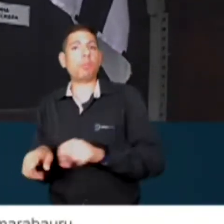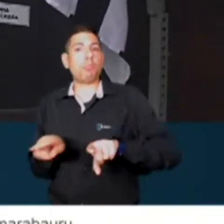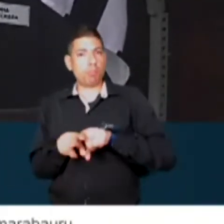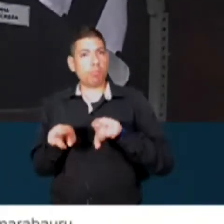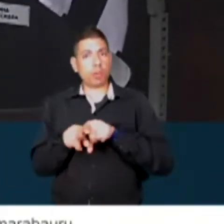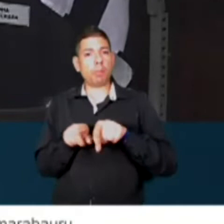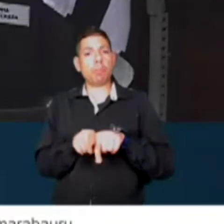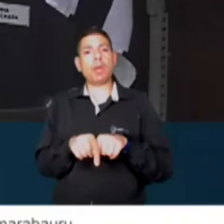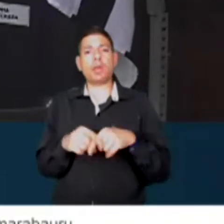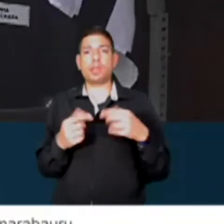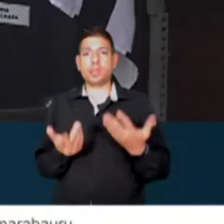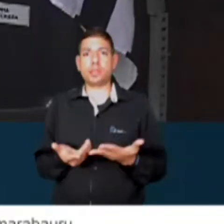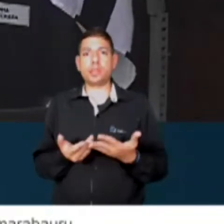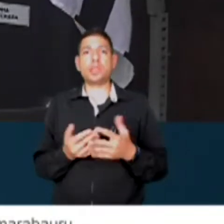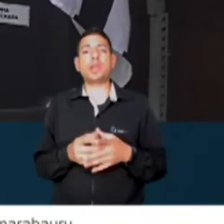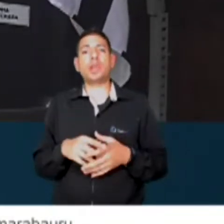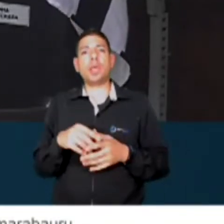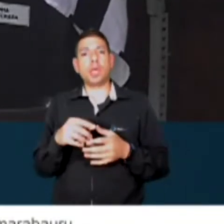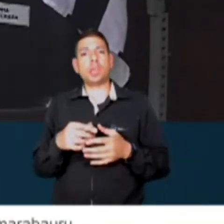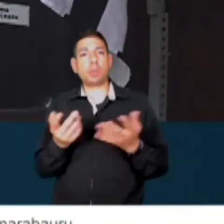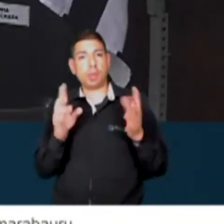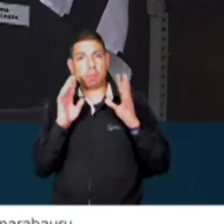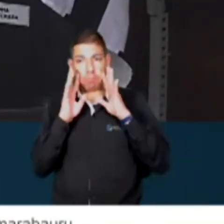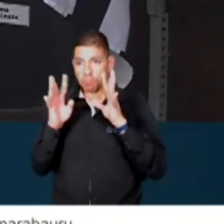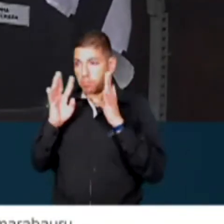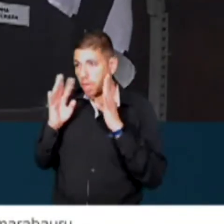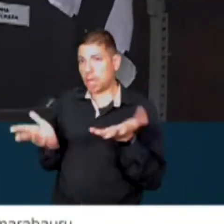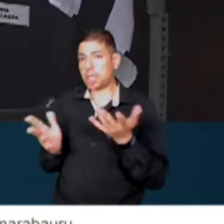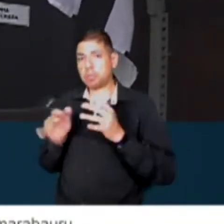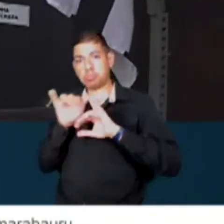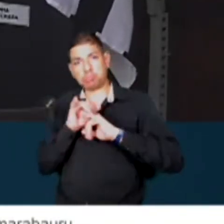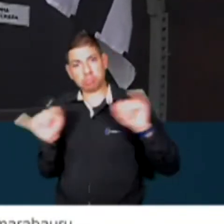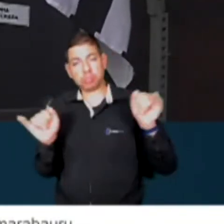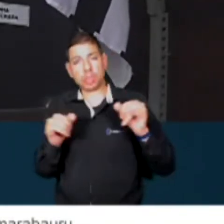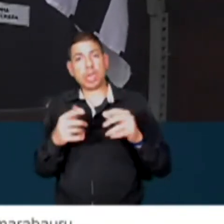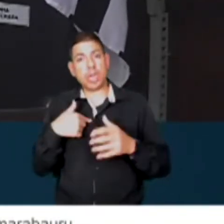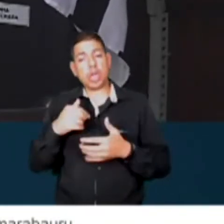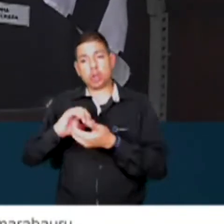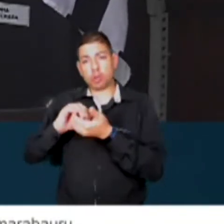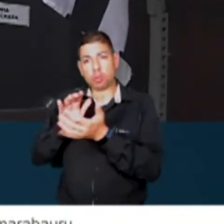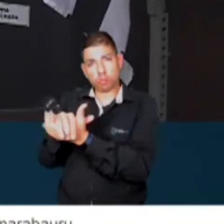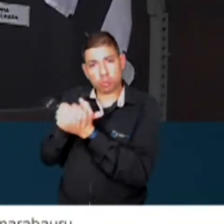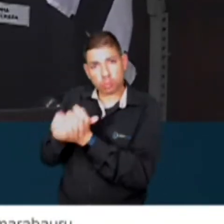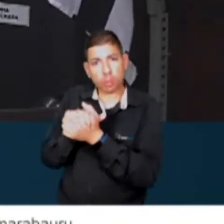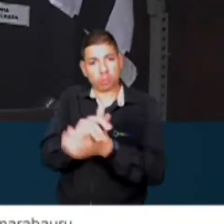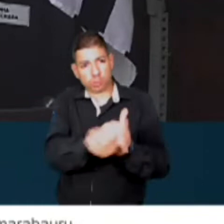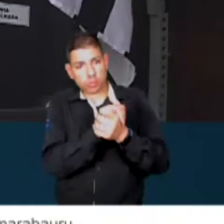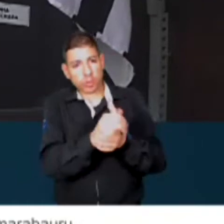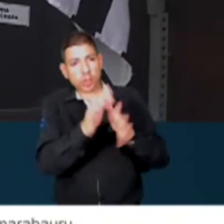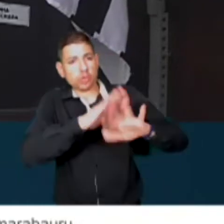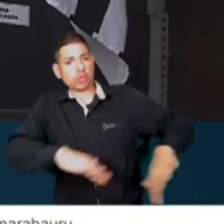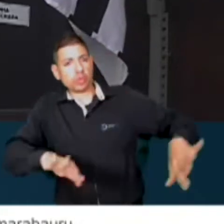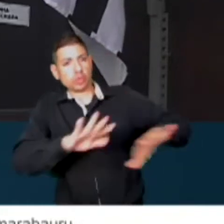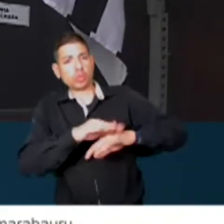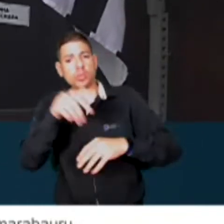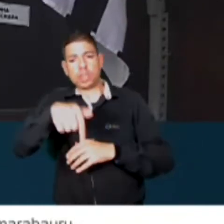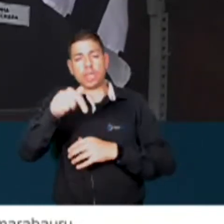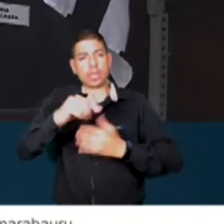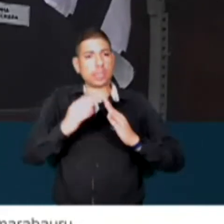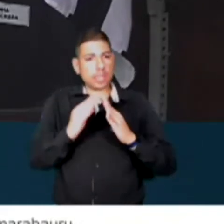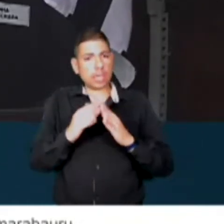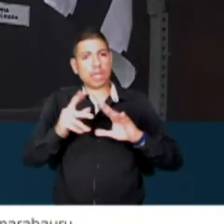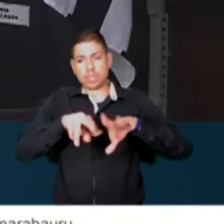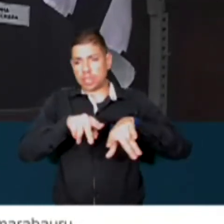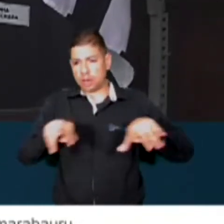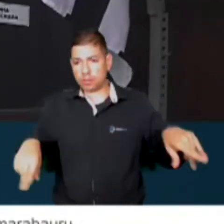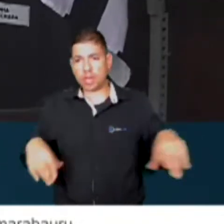meios de comunicação. Quero cumprimentar também os jornalistas aqui na casa, a todos os servidores, a todos que nos